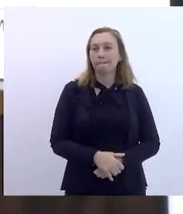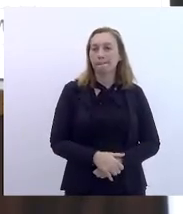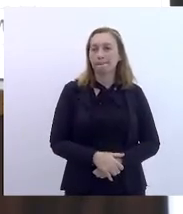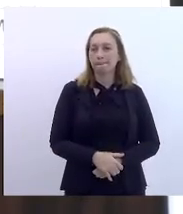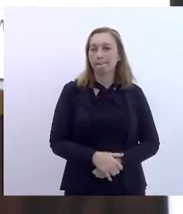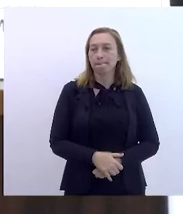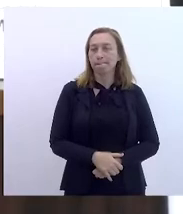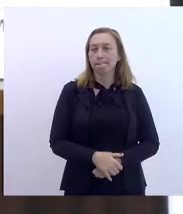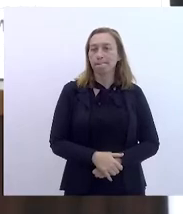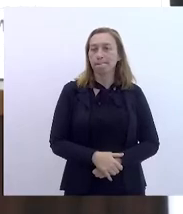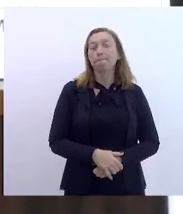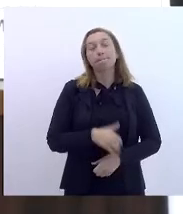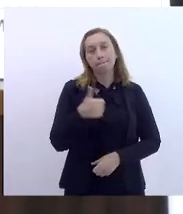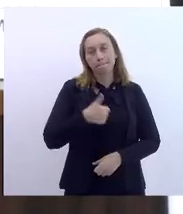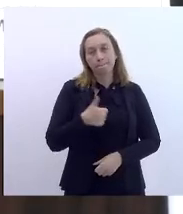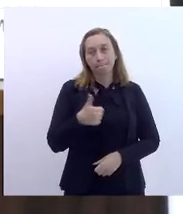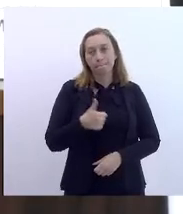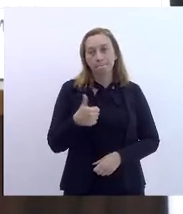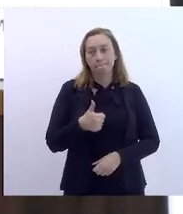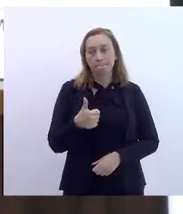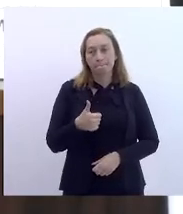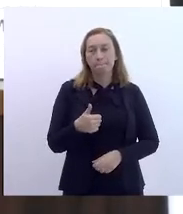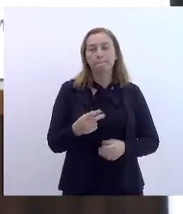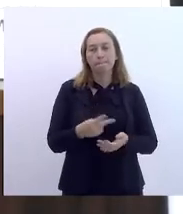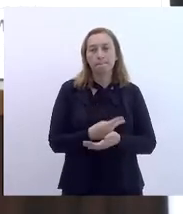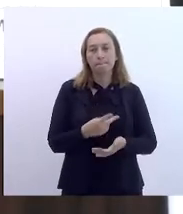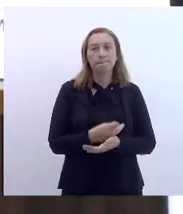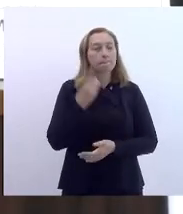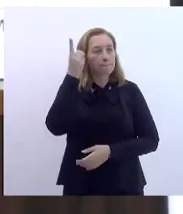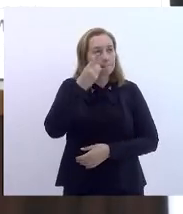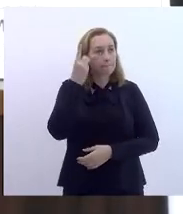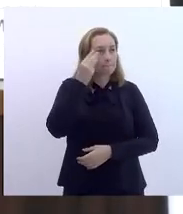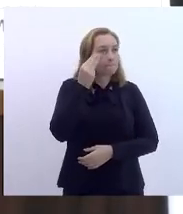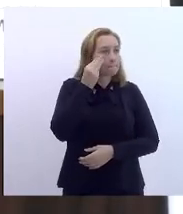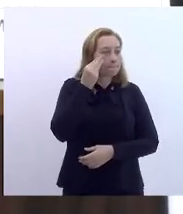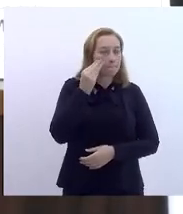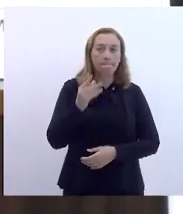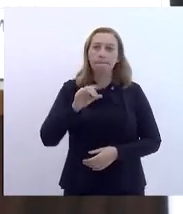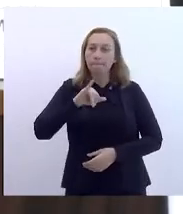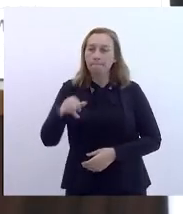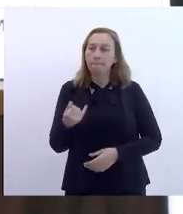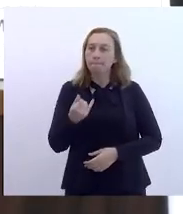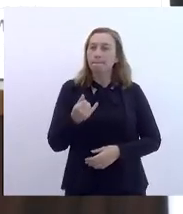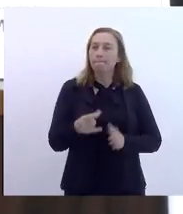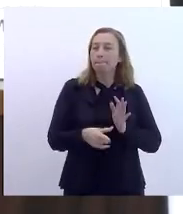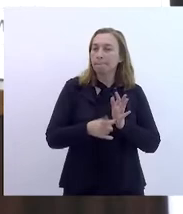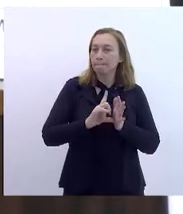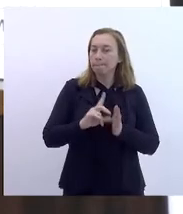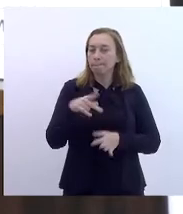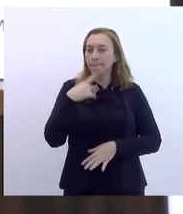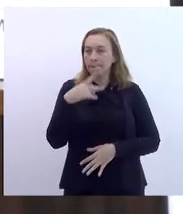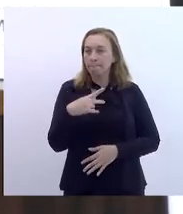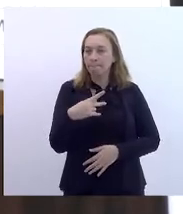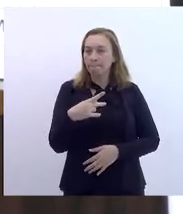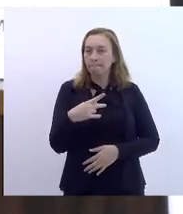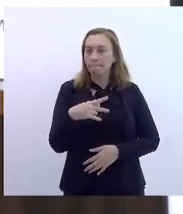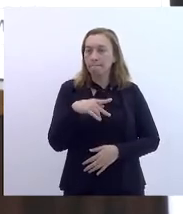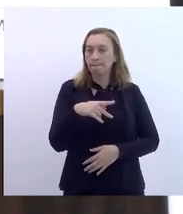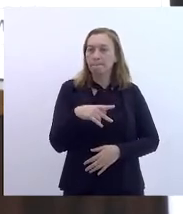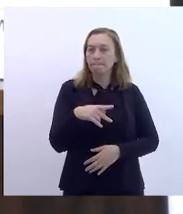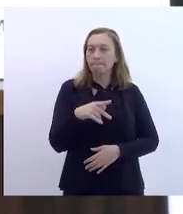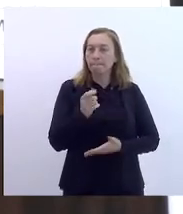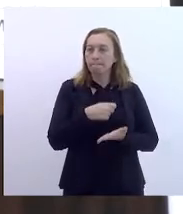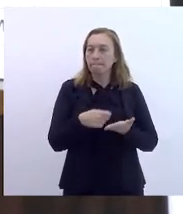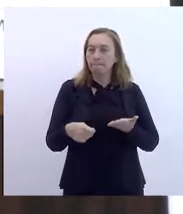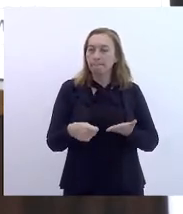essa é a primeira violação Como disse que deputada Mônica Aproveita que antes de chamar a próxima o próximo